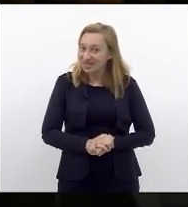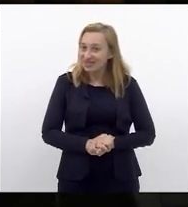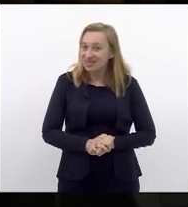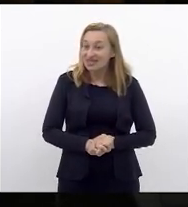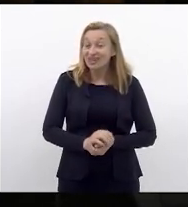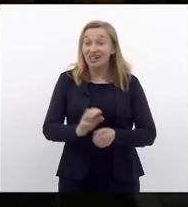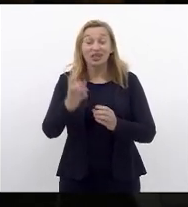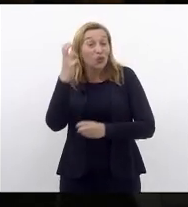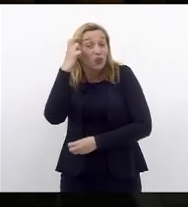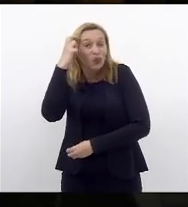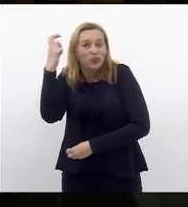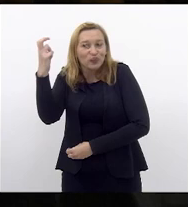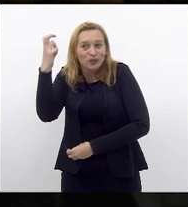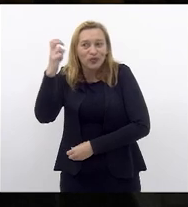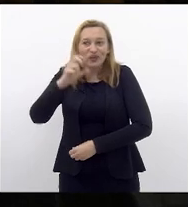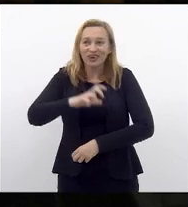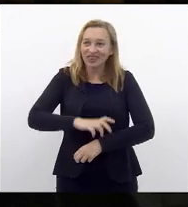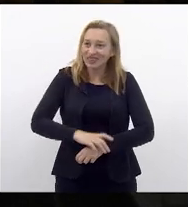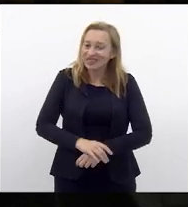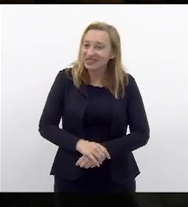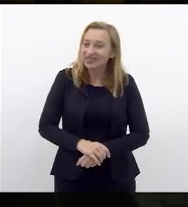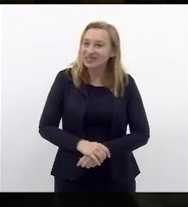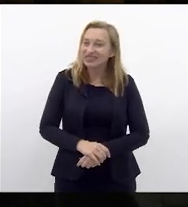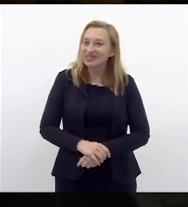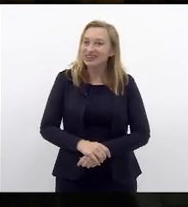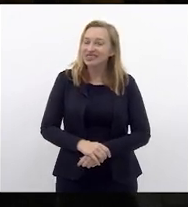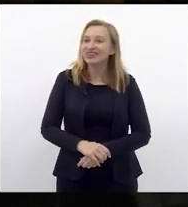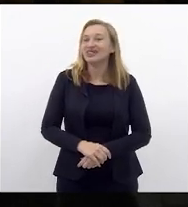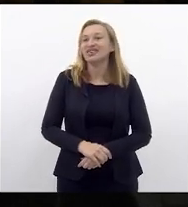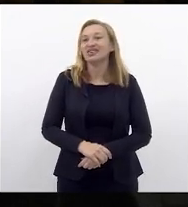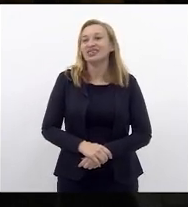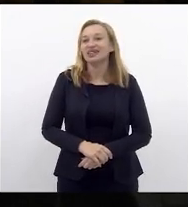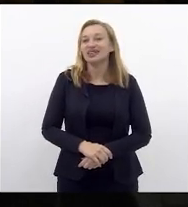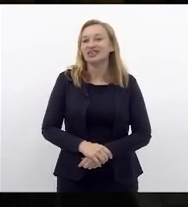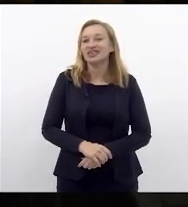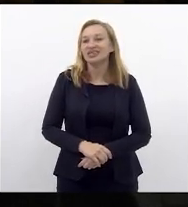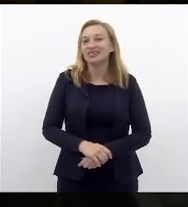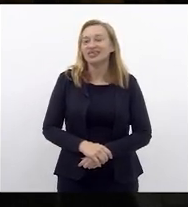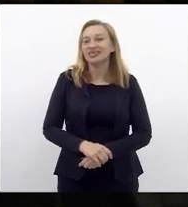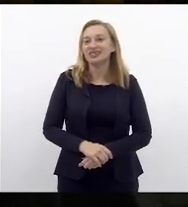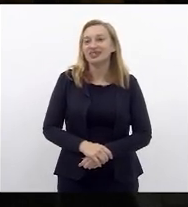essa cultura se disseminasse